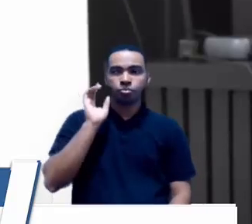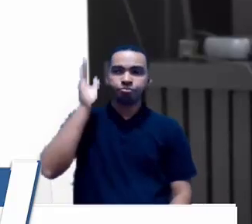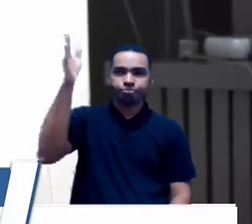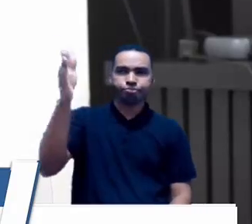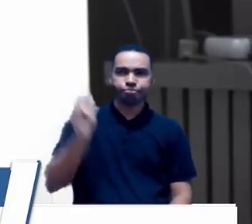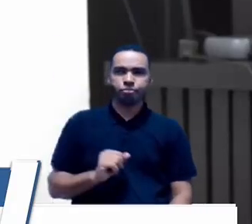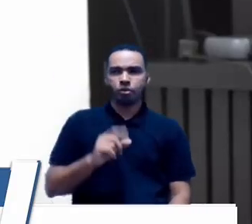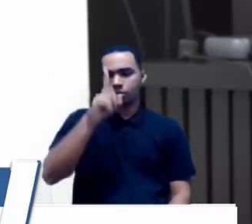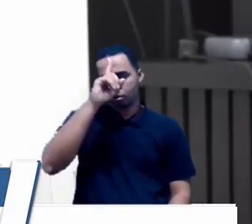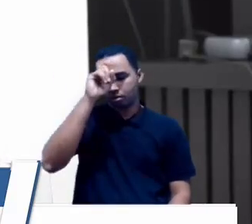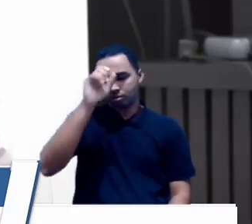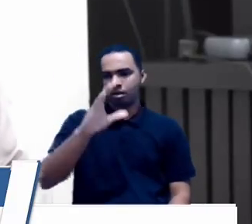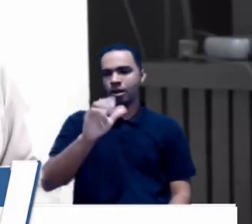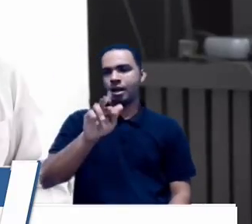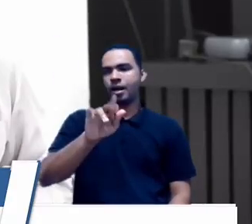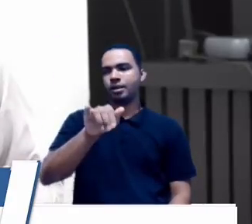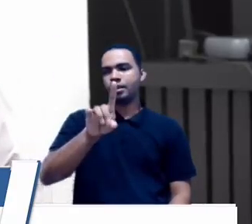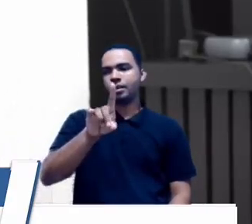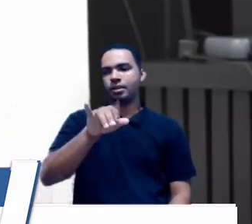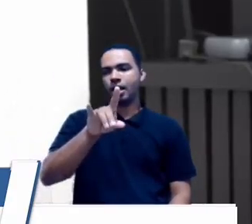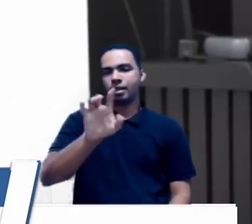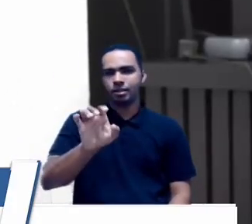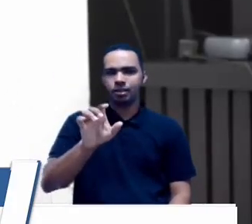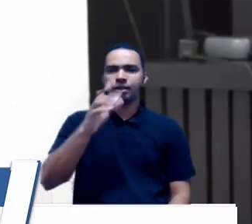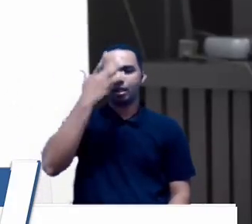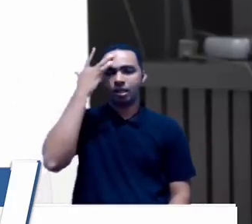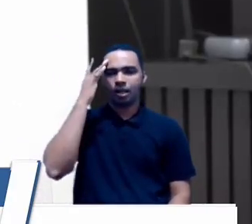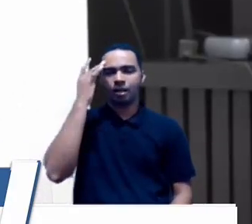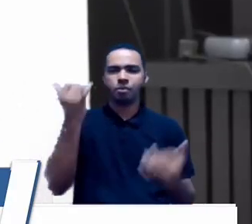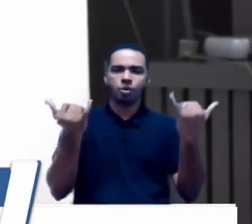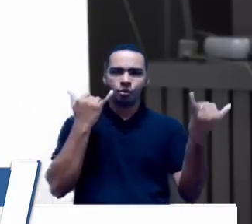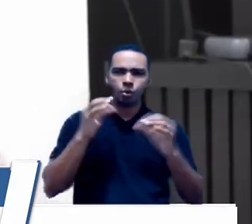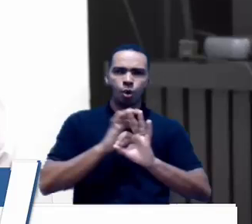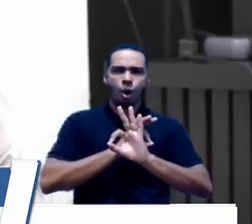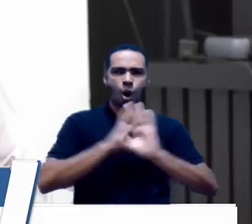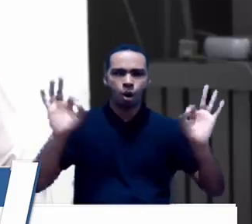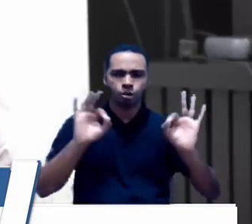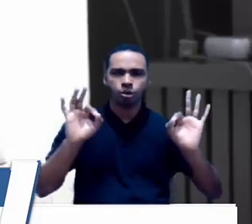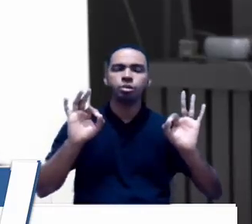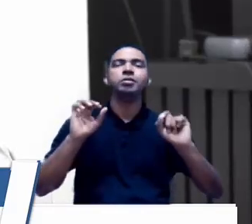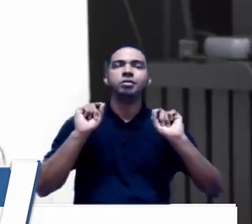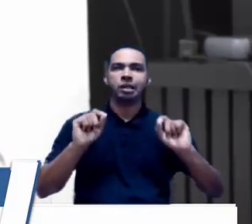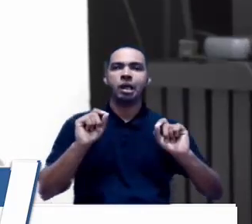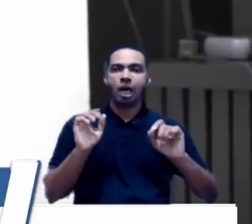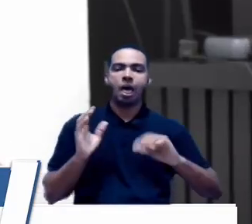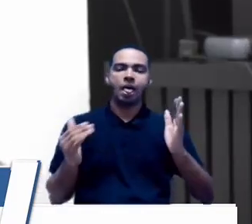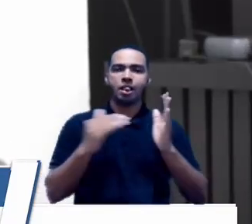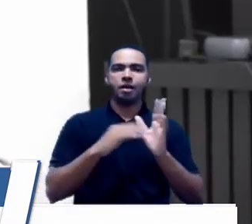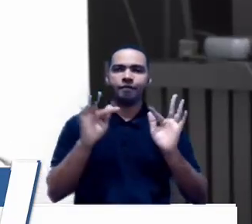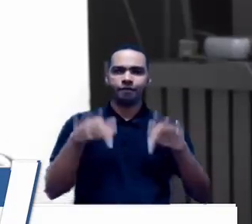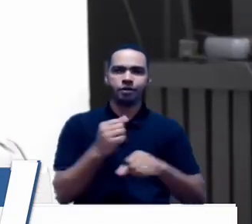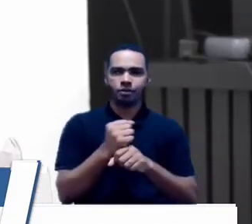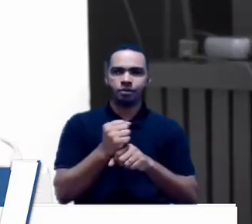Caridade do João Bebel, tive uma notícia fantástica, que até no final do ano eles já estão construindo um